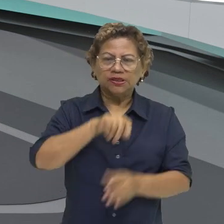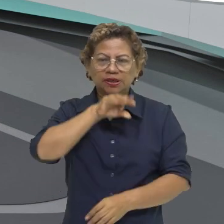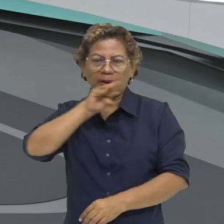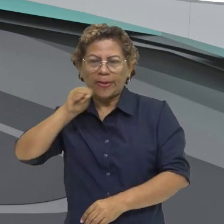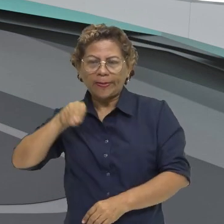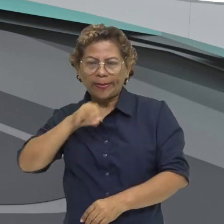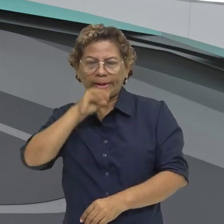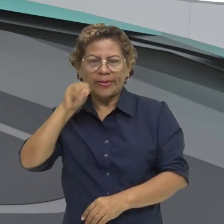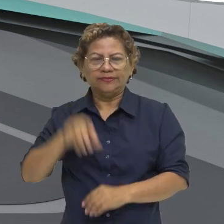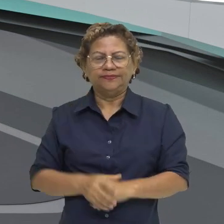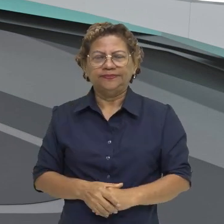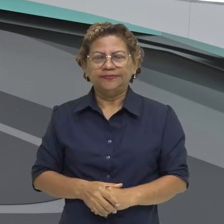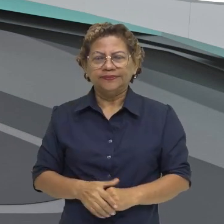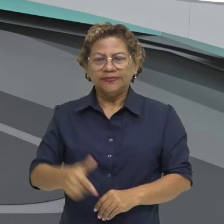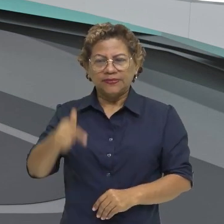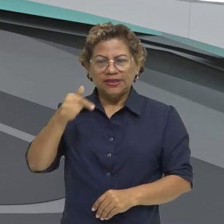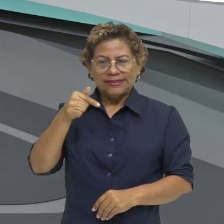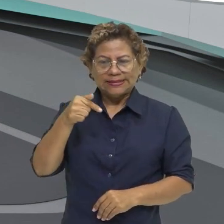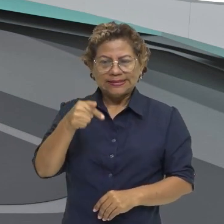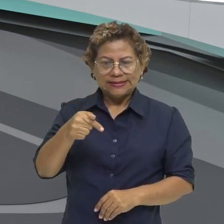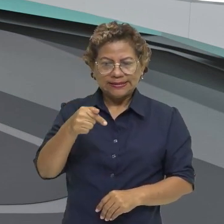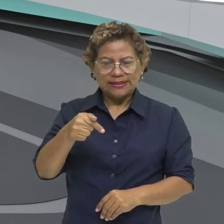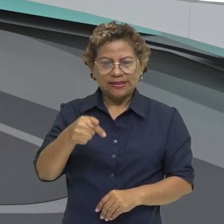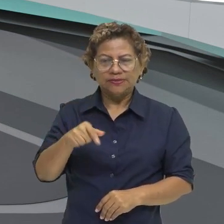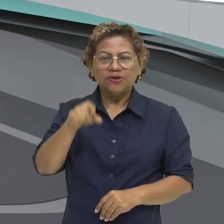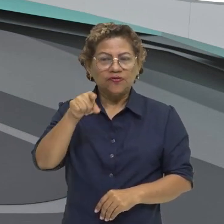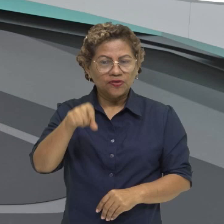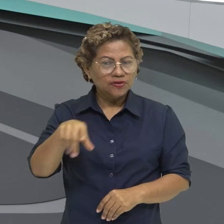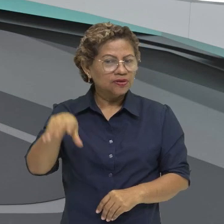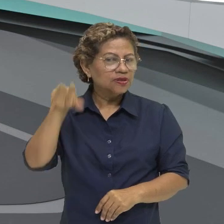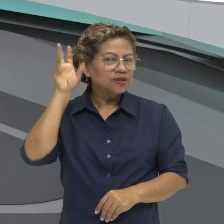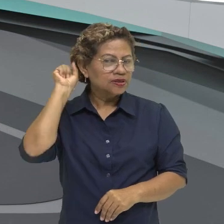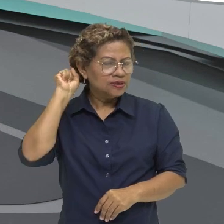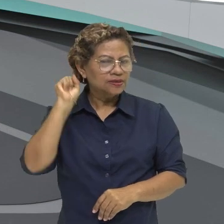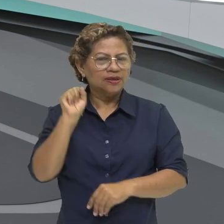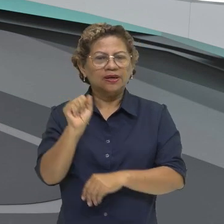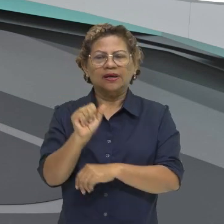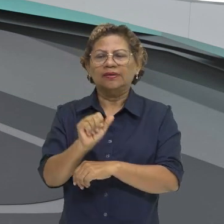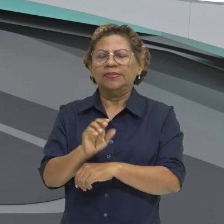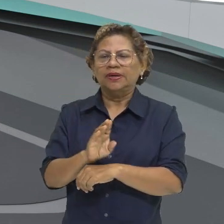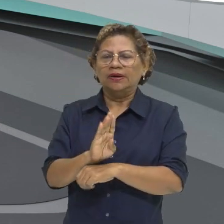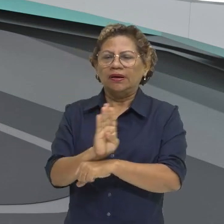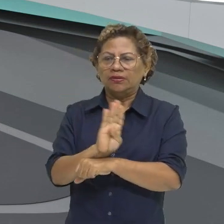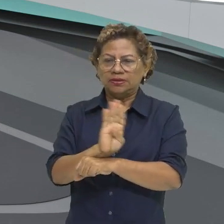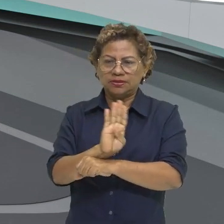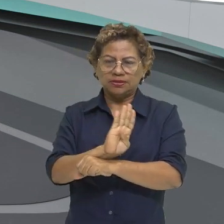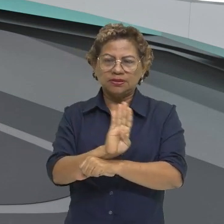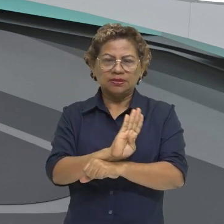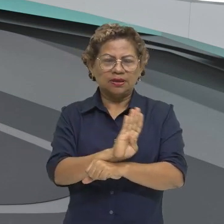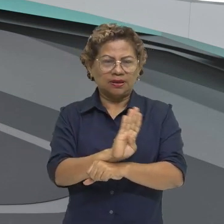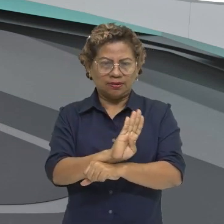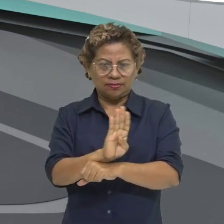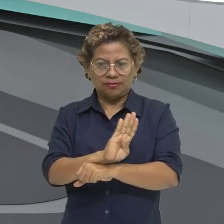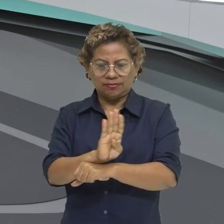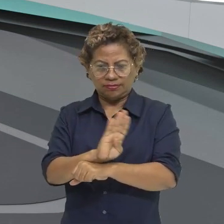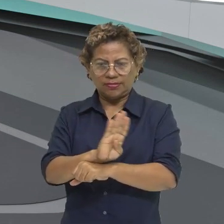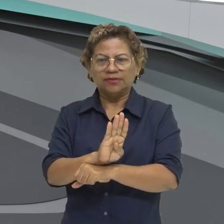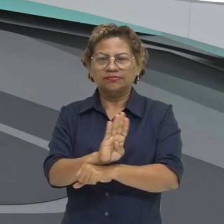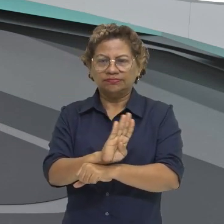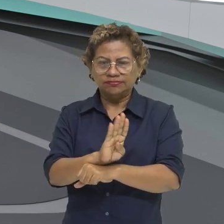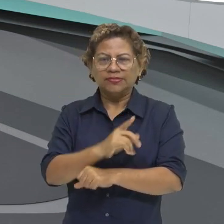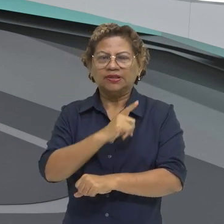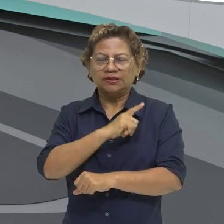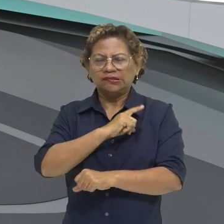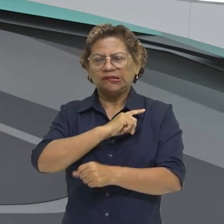A sétima arte, essa você já ouviu, é o cinema, que vai integrar elementos diversos, né?